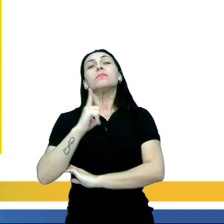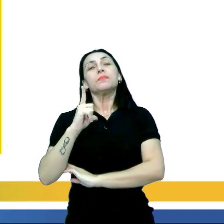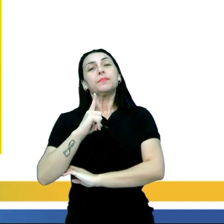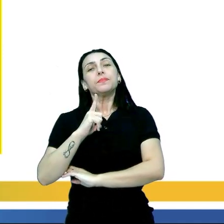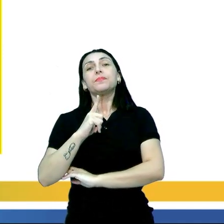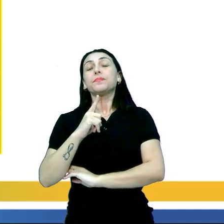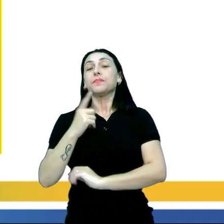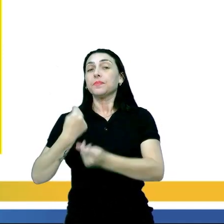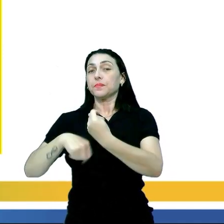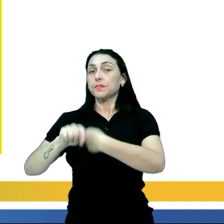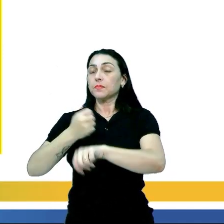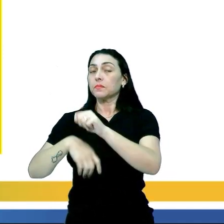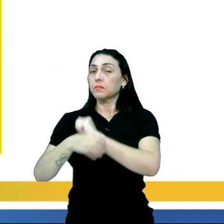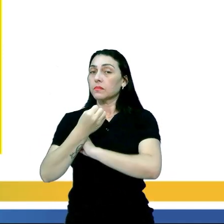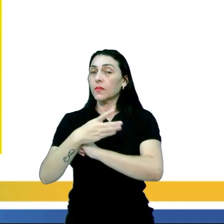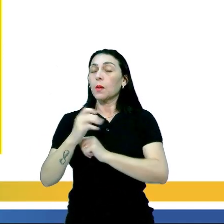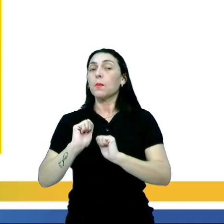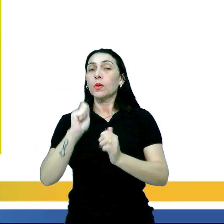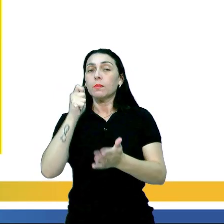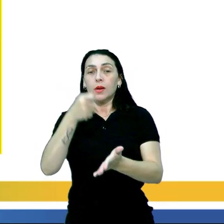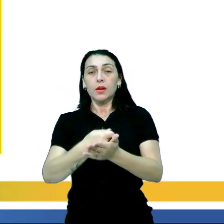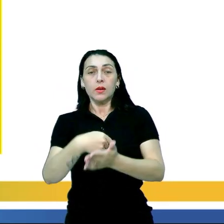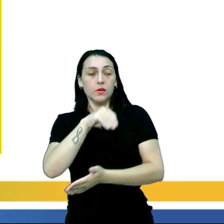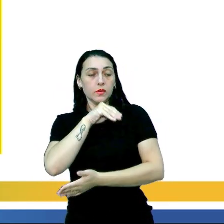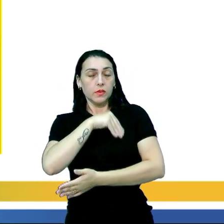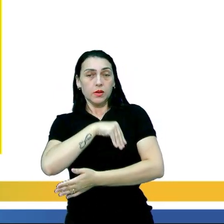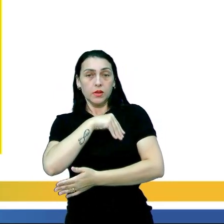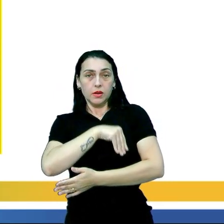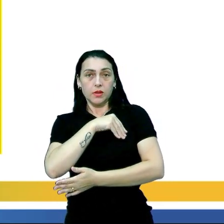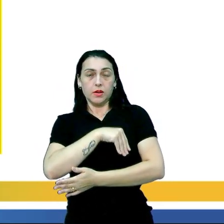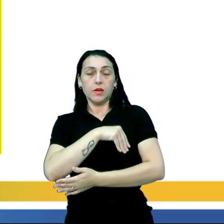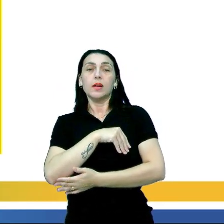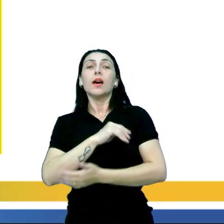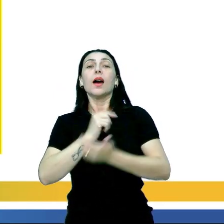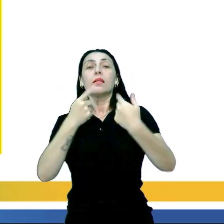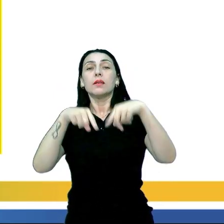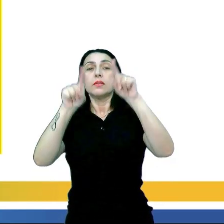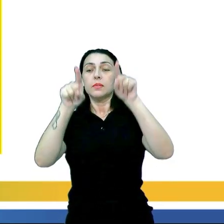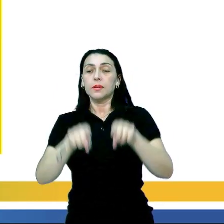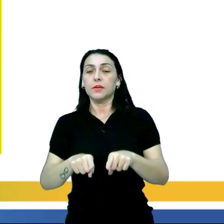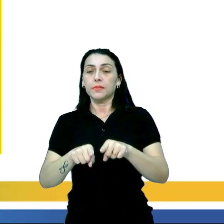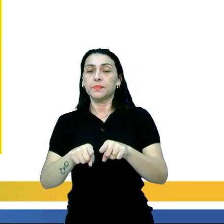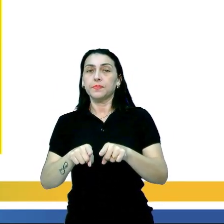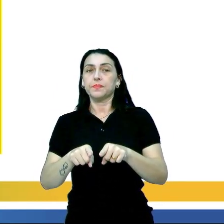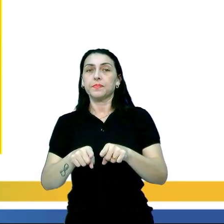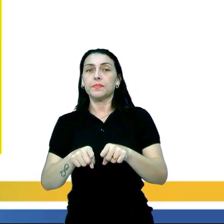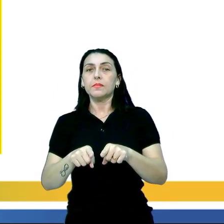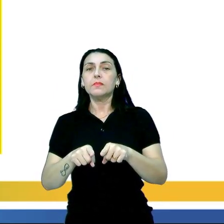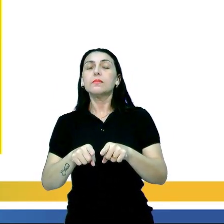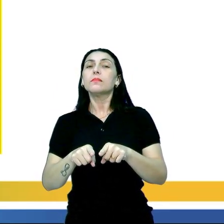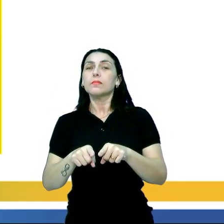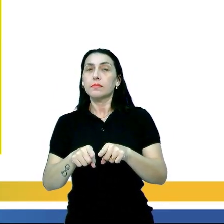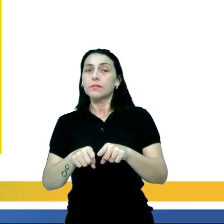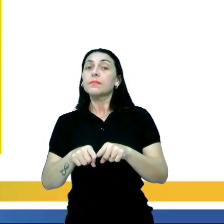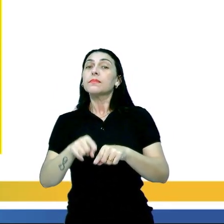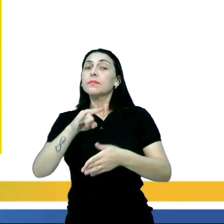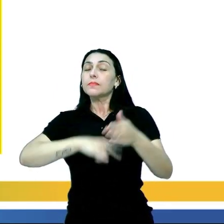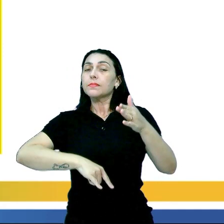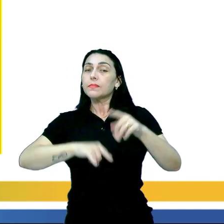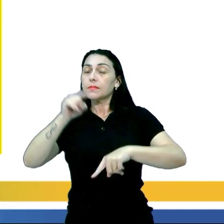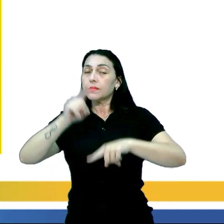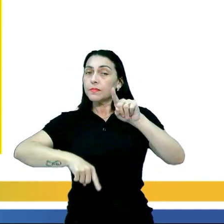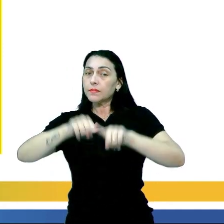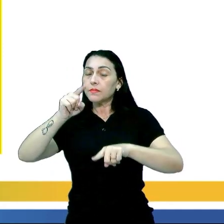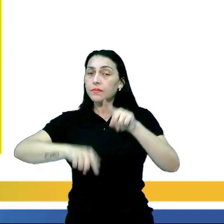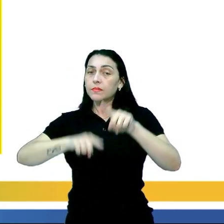movimentação econômica, ela pode pagar um salário mínimo, o mínimo do mínimo ao trabalhador. Então, essa burocracia é representada